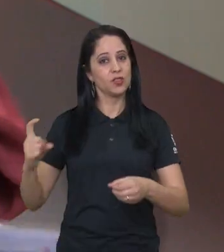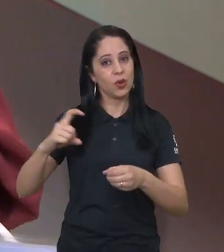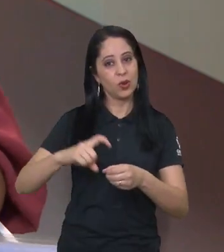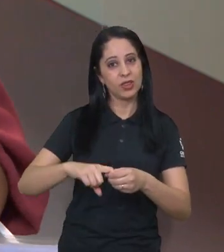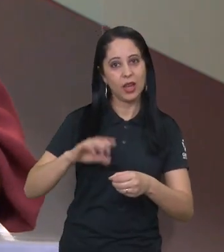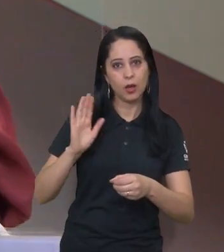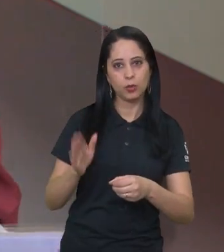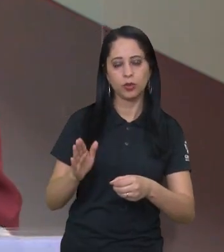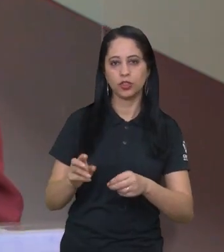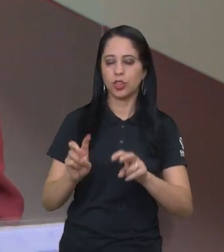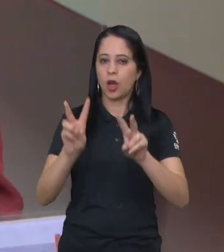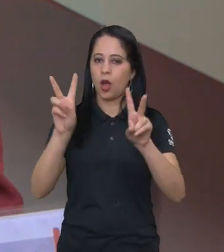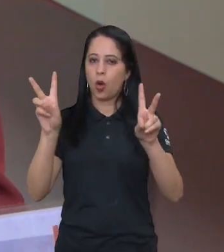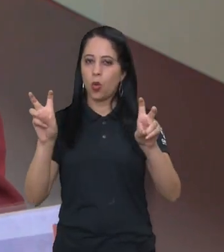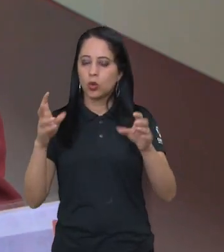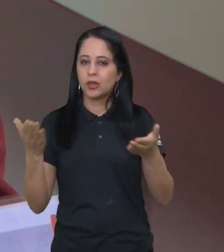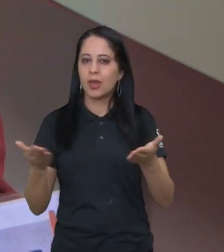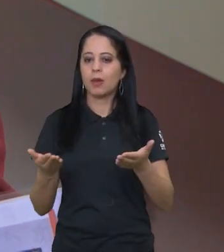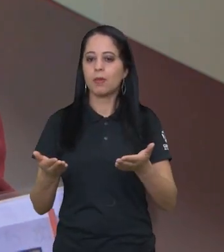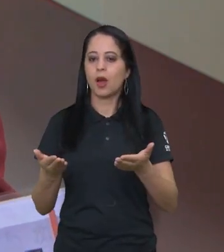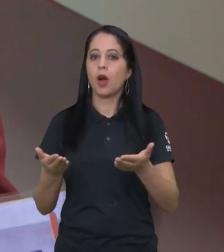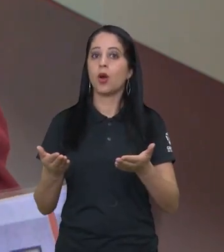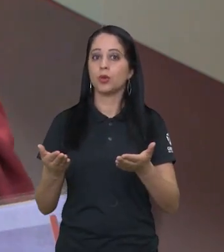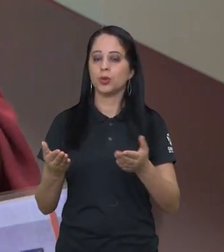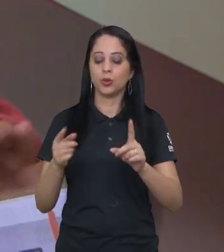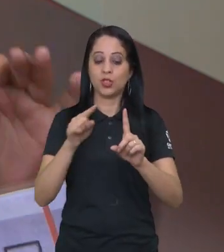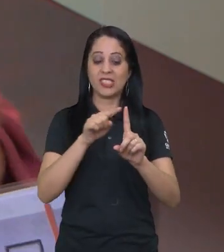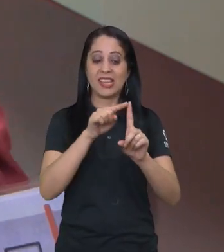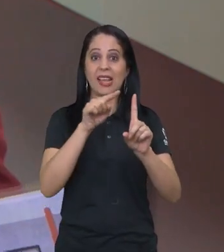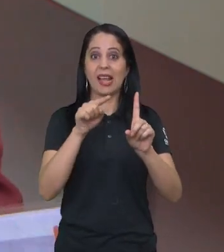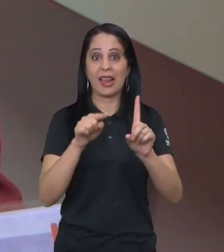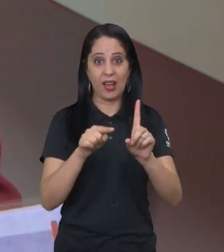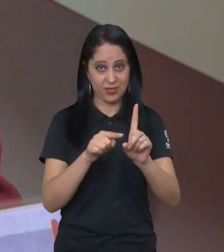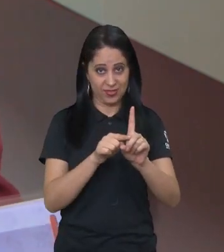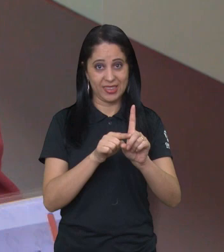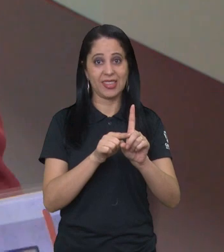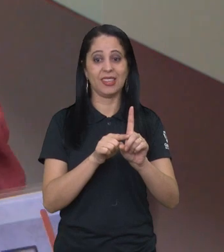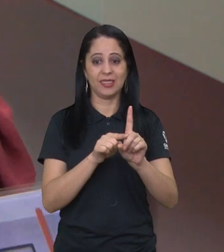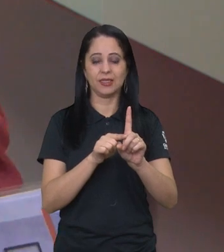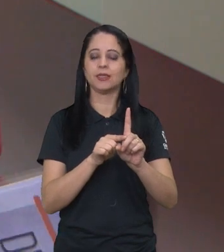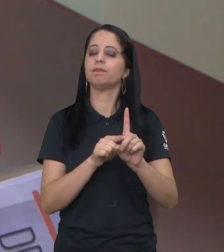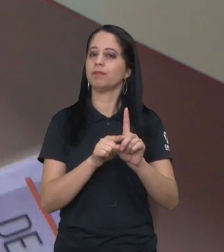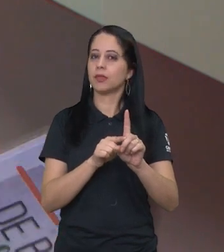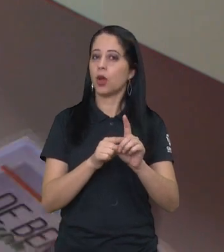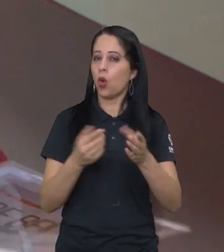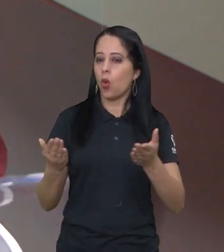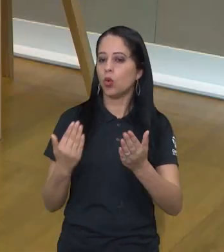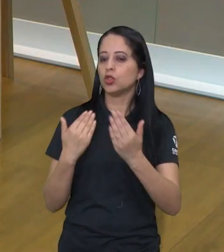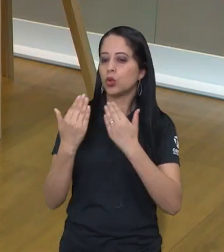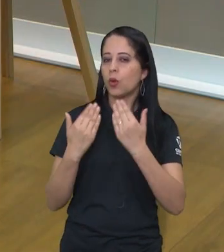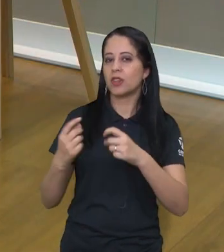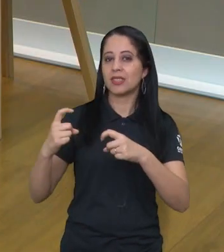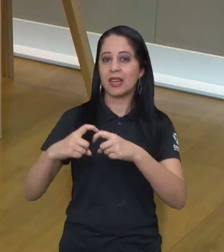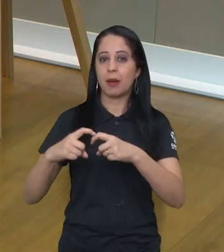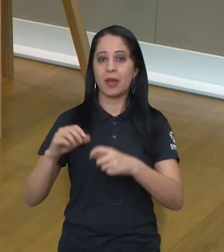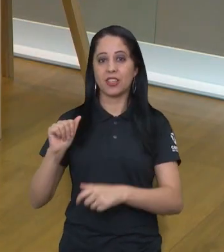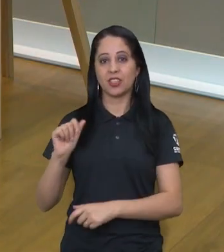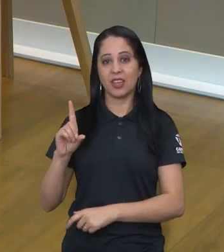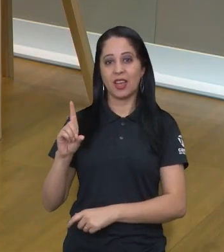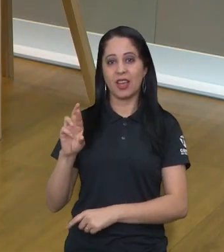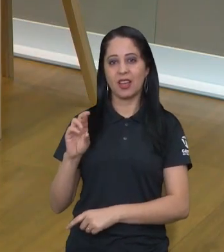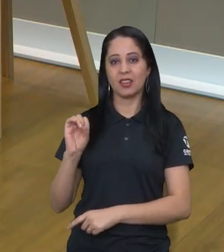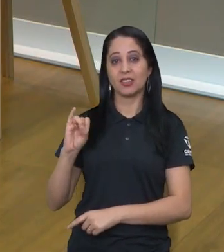Estamos de volta e a pauta do programa de hoje, reprodução humana. Para isso a gente conversa com a doutora Adriana